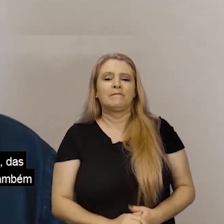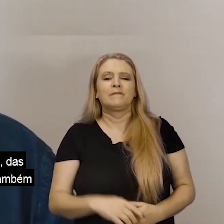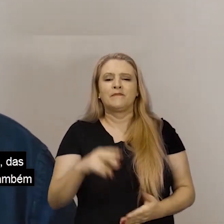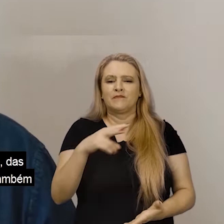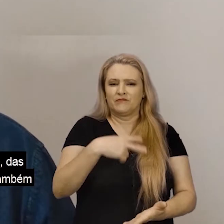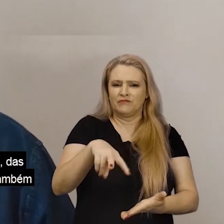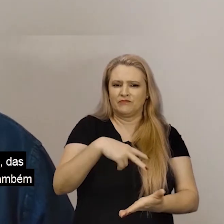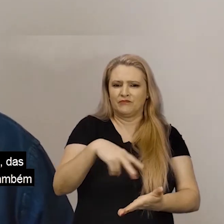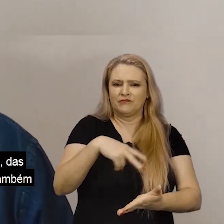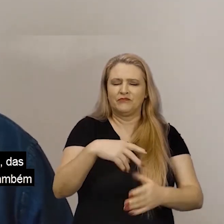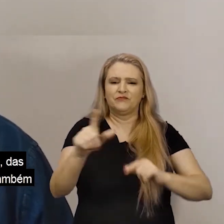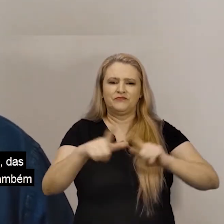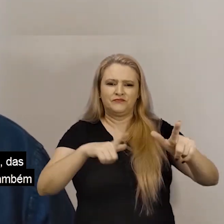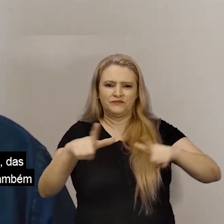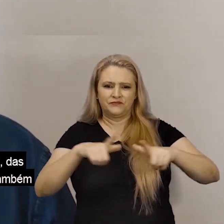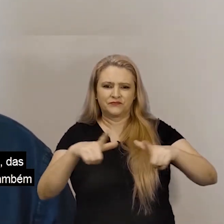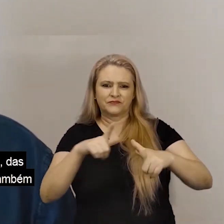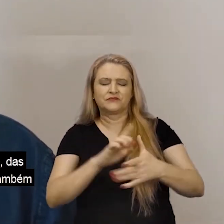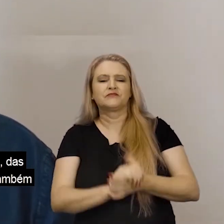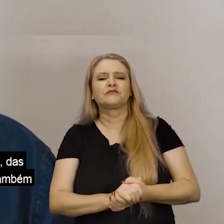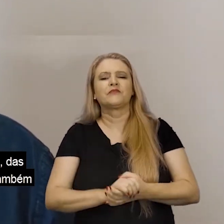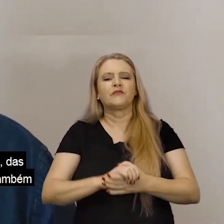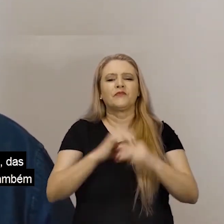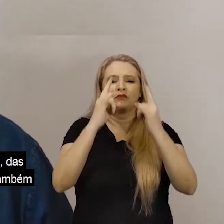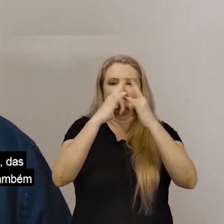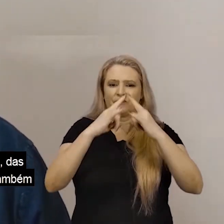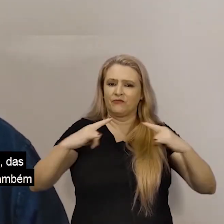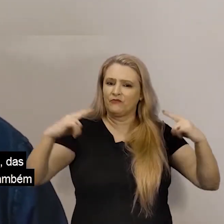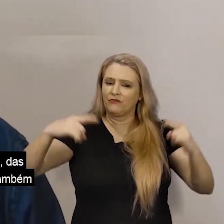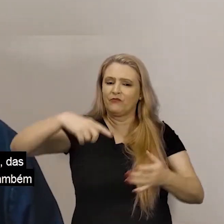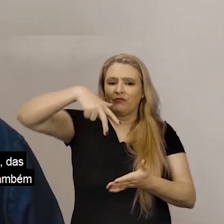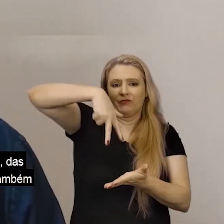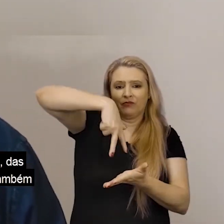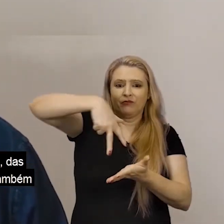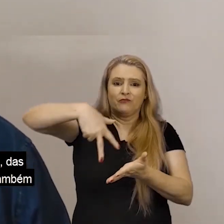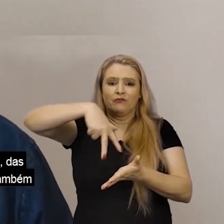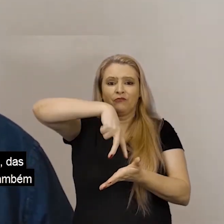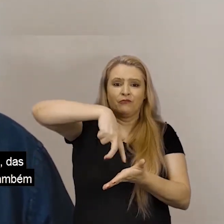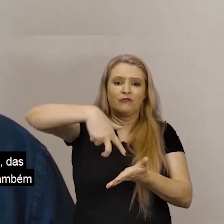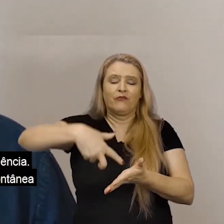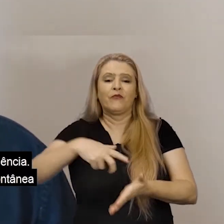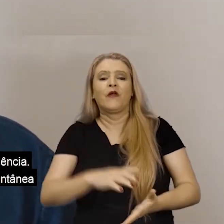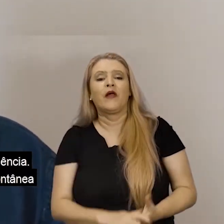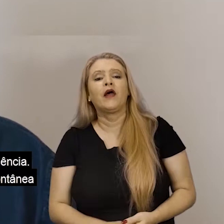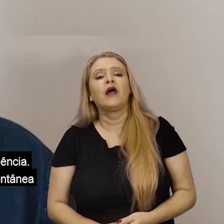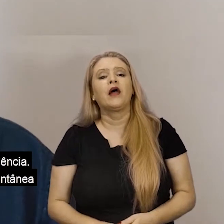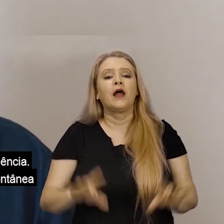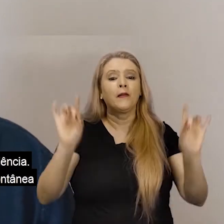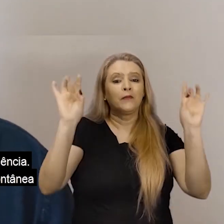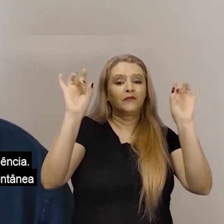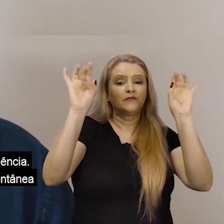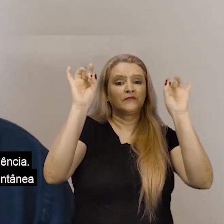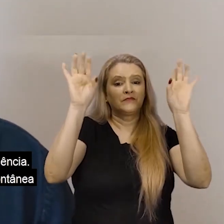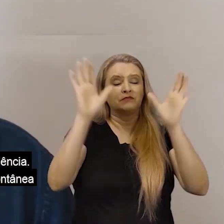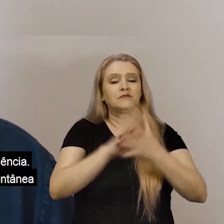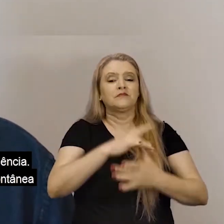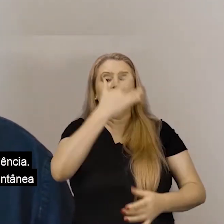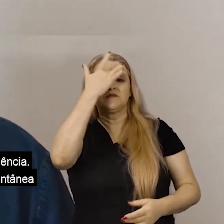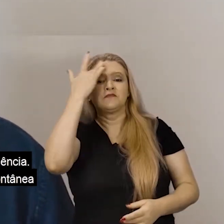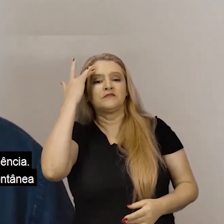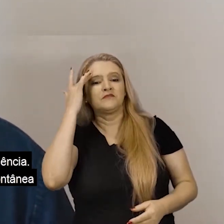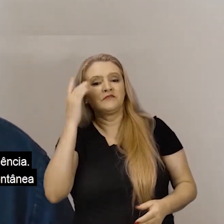da música, das artes circenses, da perna de pau. E sempre também tivemos a participação de pessoas com